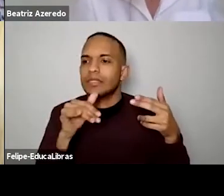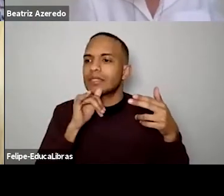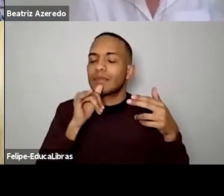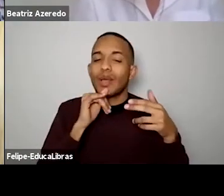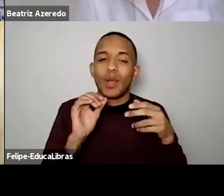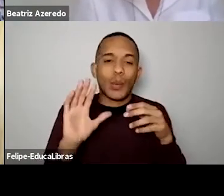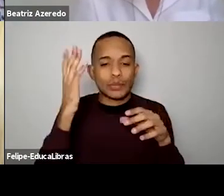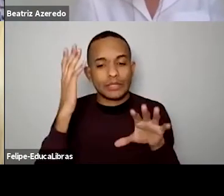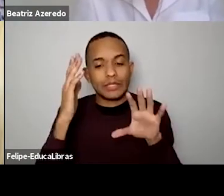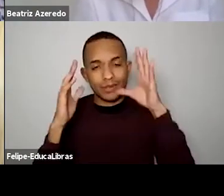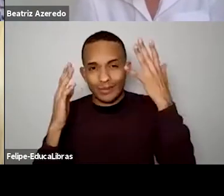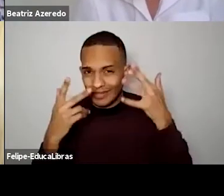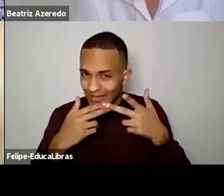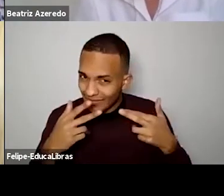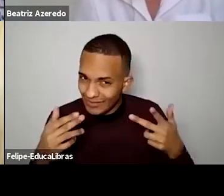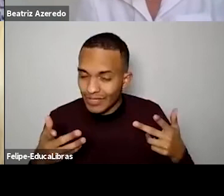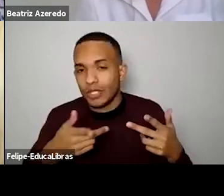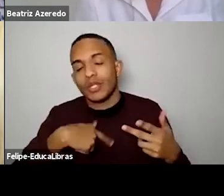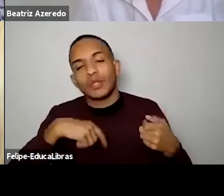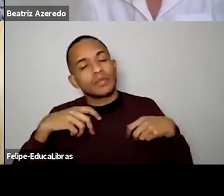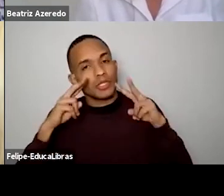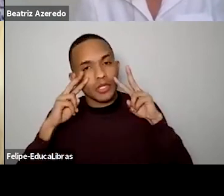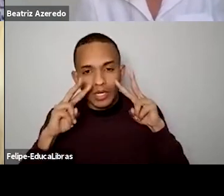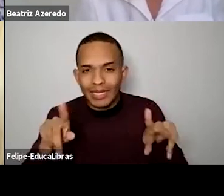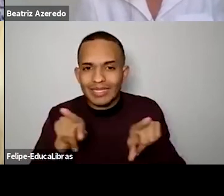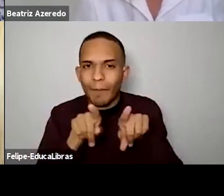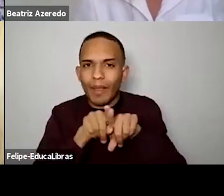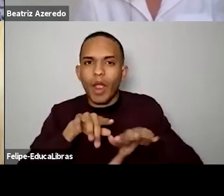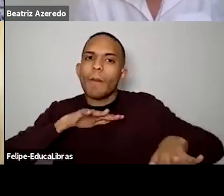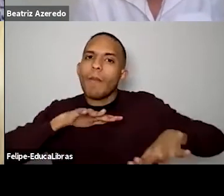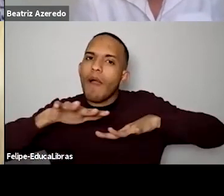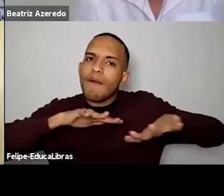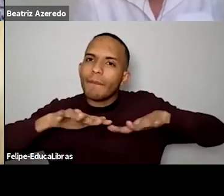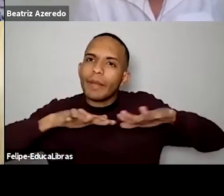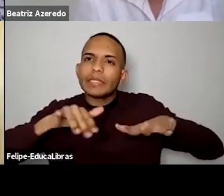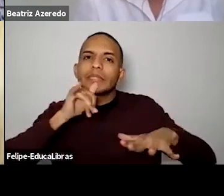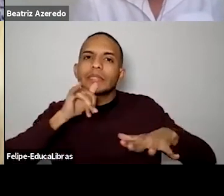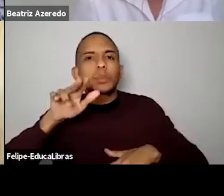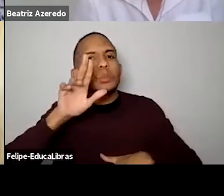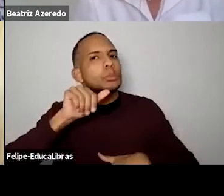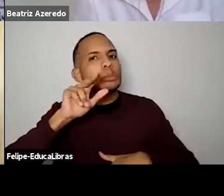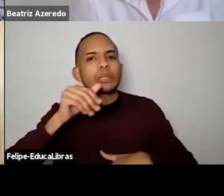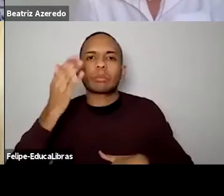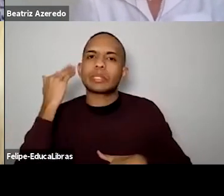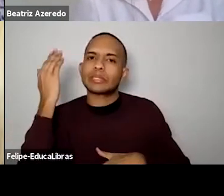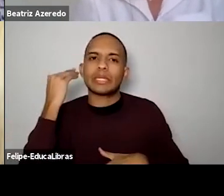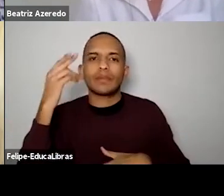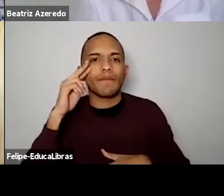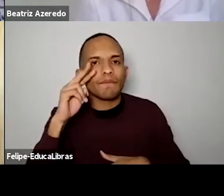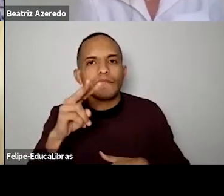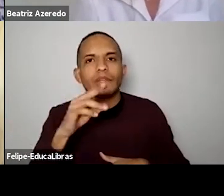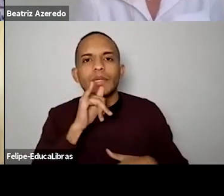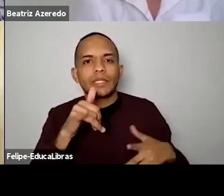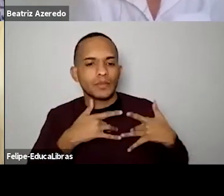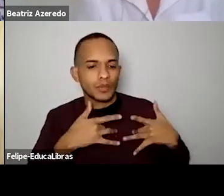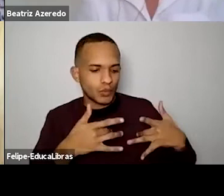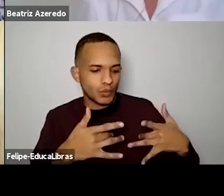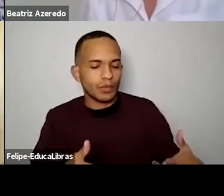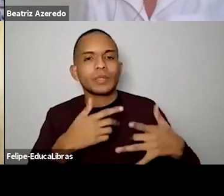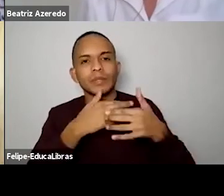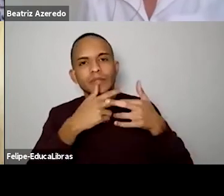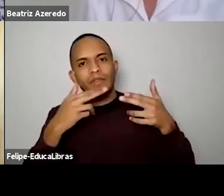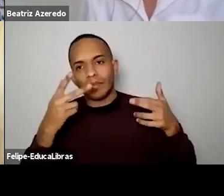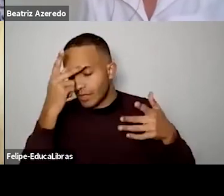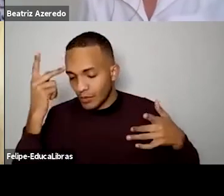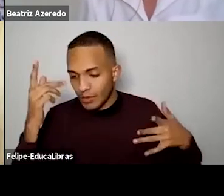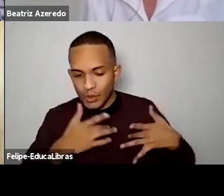que estão acontecendo, né? A gente também tem que olhar para o movimento que a gente nunca viu antes dentro do movimento de uma cultura de doação. Tanta gente